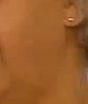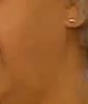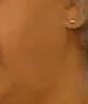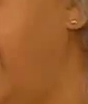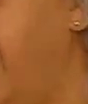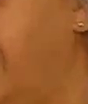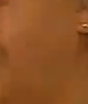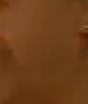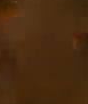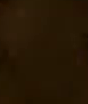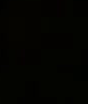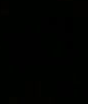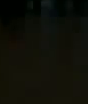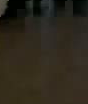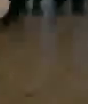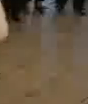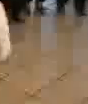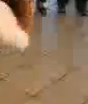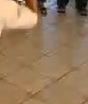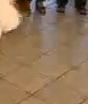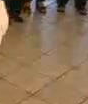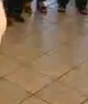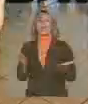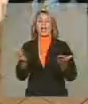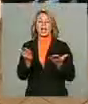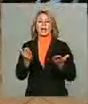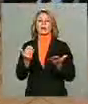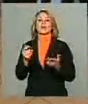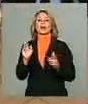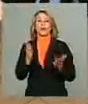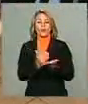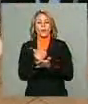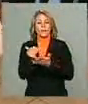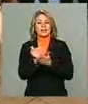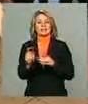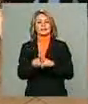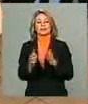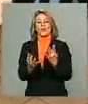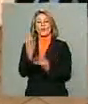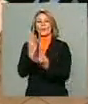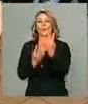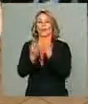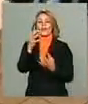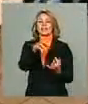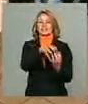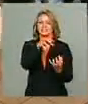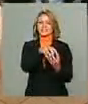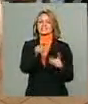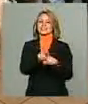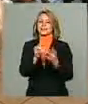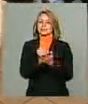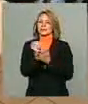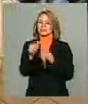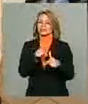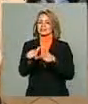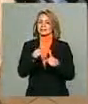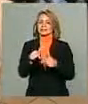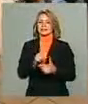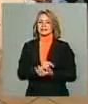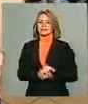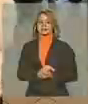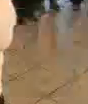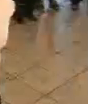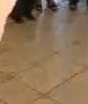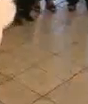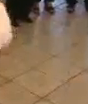eu quero agora é a vez do coral da terceira idade abrir os trabalhos